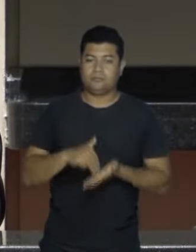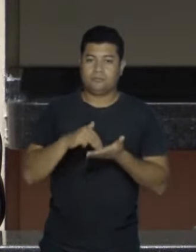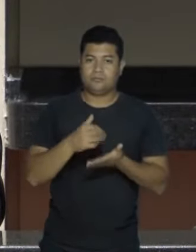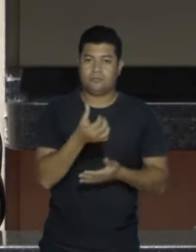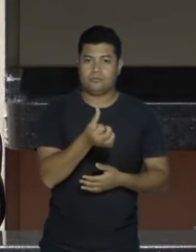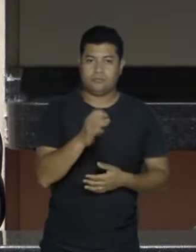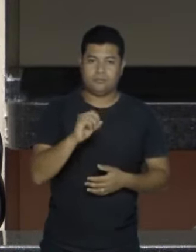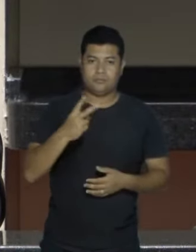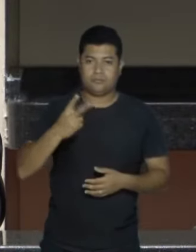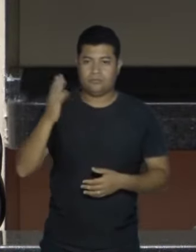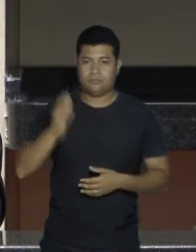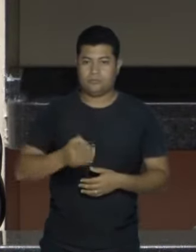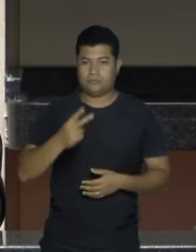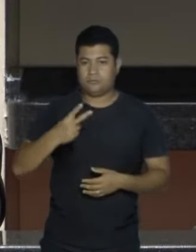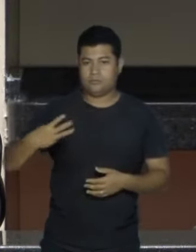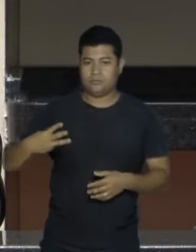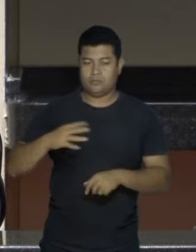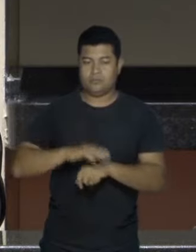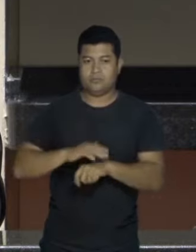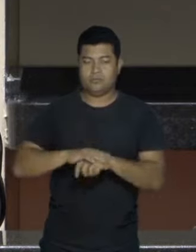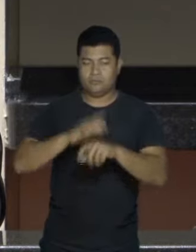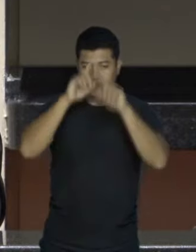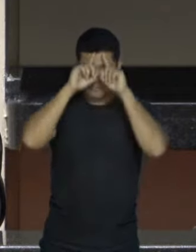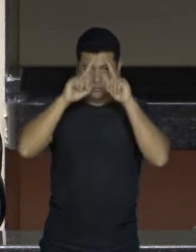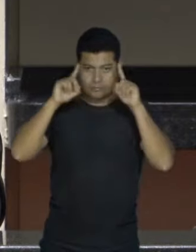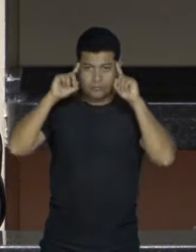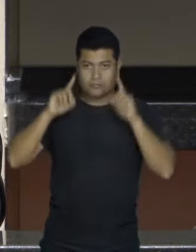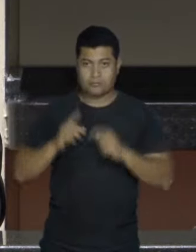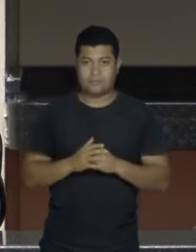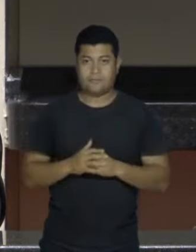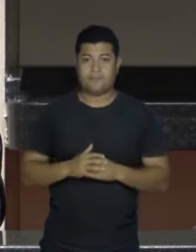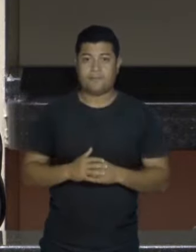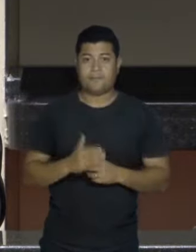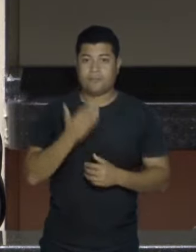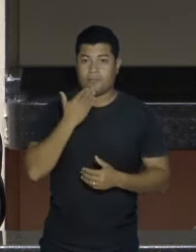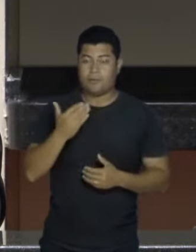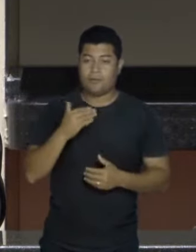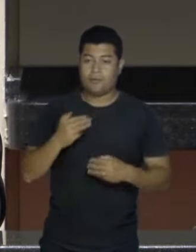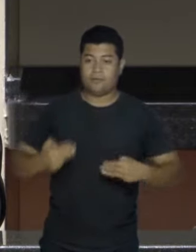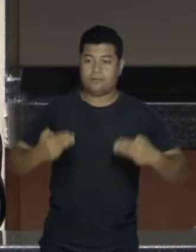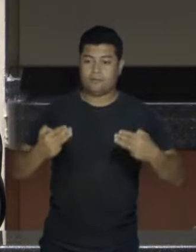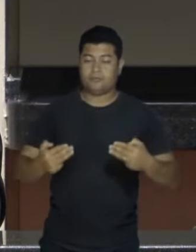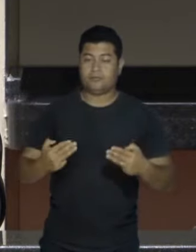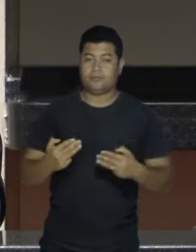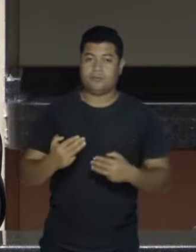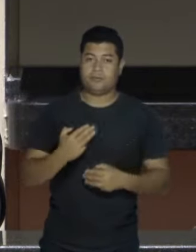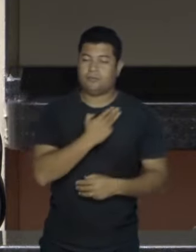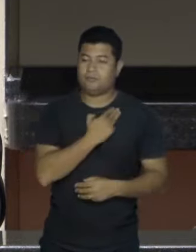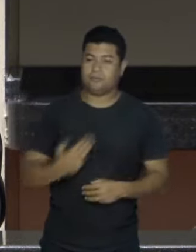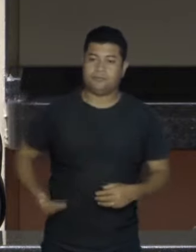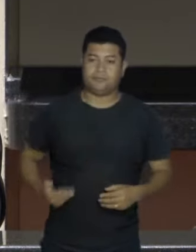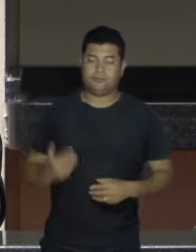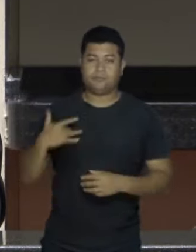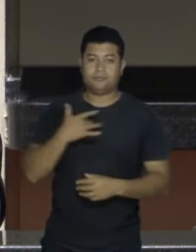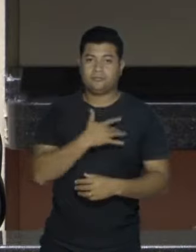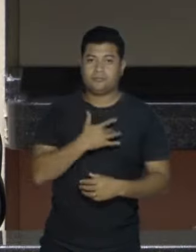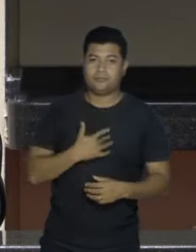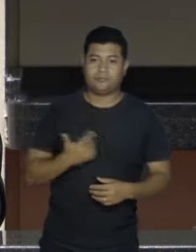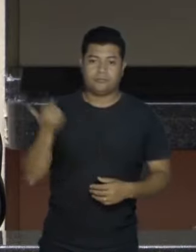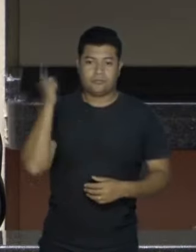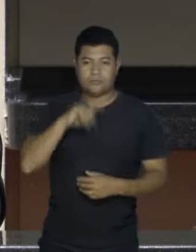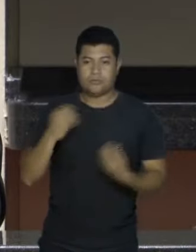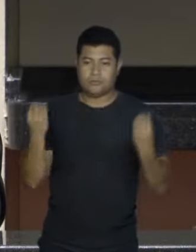602/2023 autoria Deputado neudir Sarita manifestando pela ministra da saúde para quem aprende as forças para a inclusão dos medicamentos